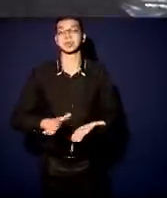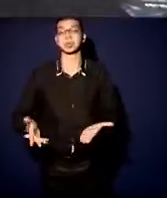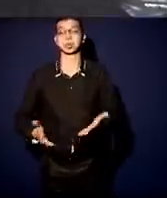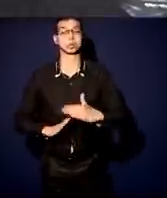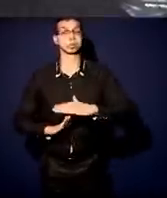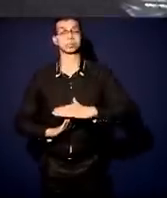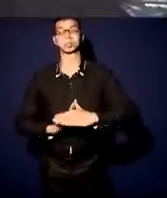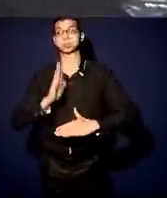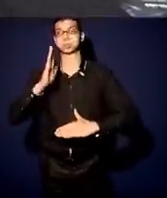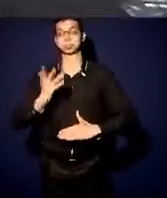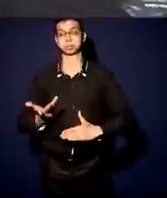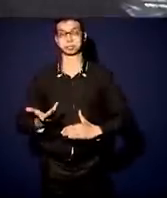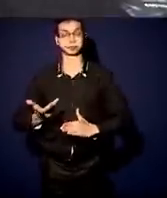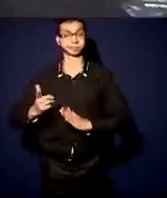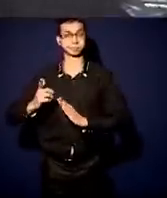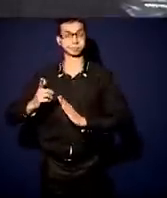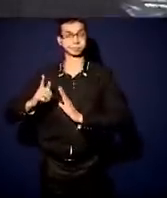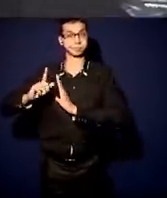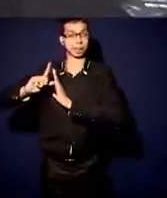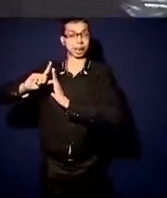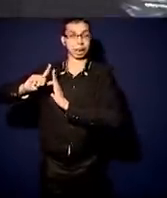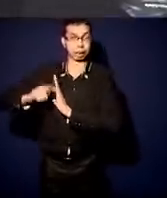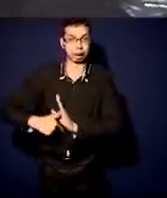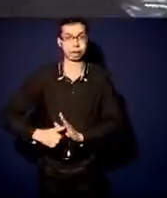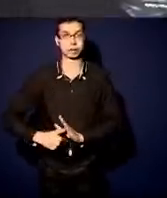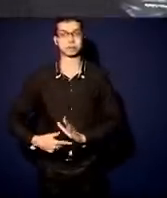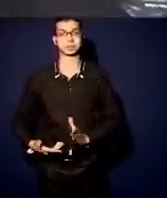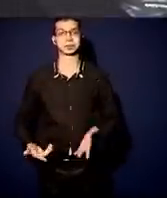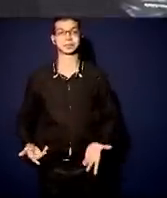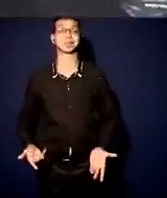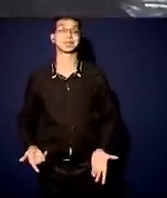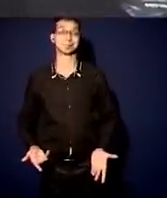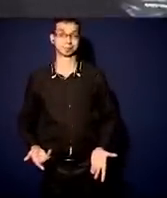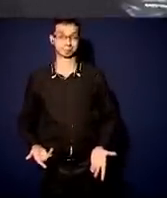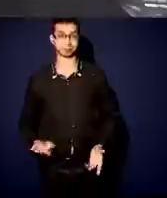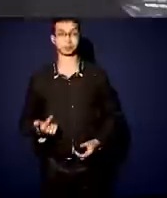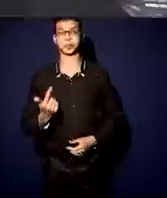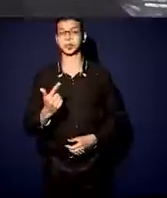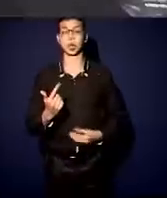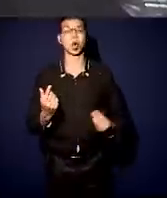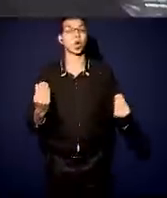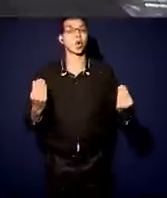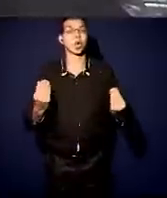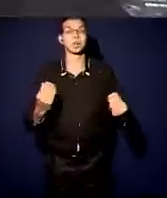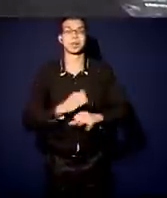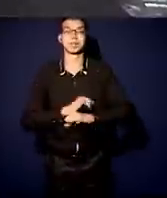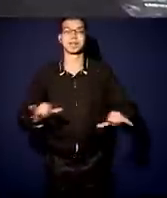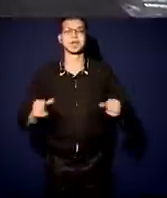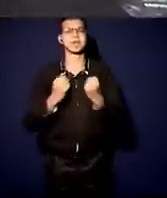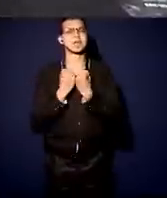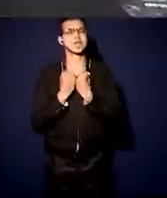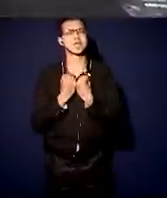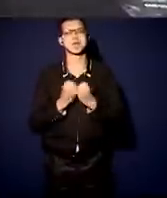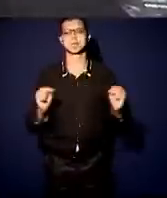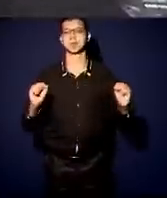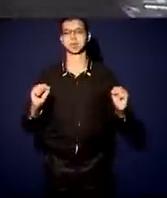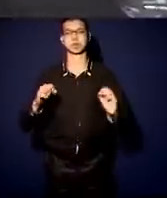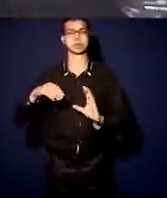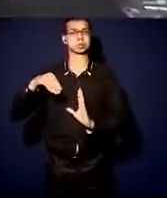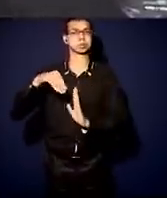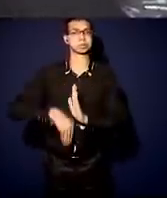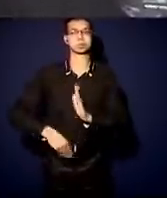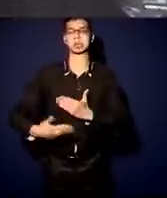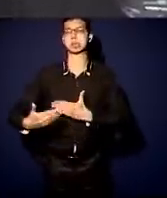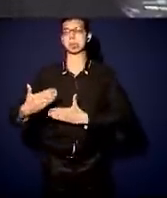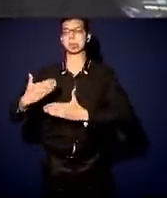uma força da natureza aqui diga que é totalmente impossível um retrocesso a também